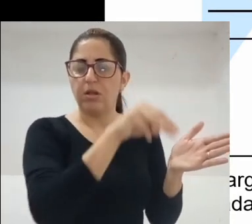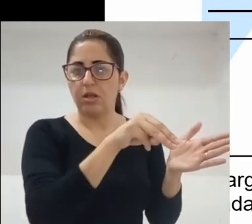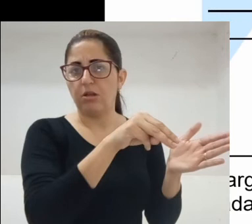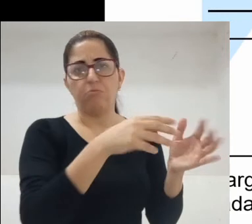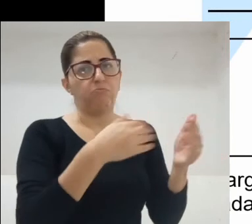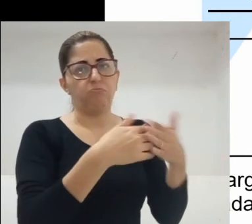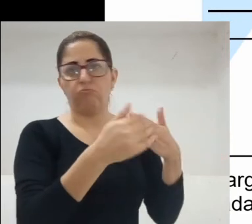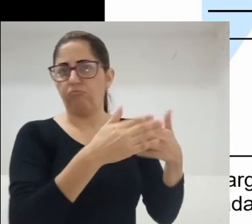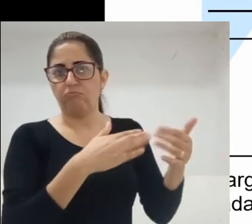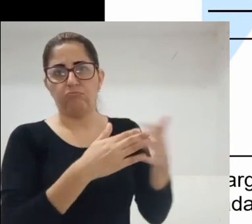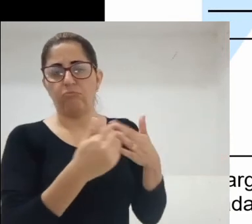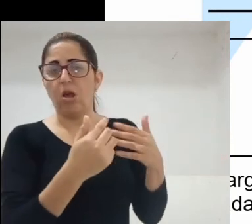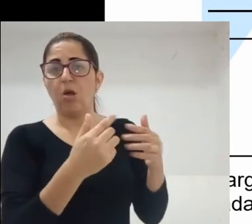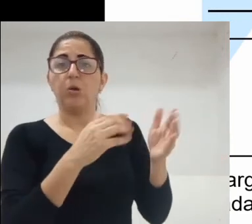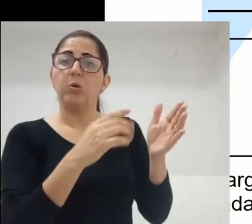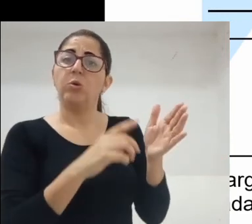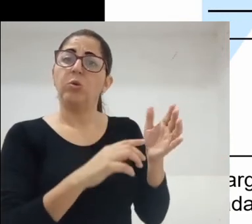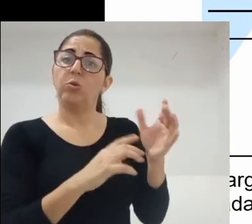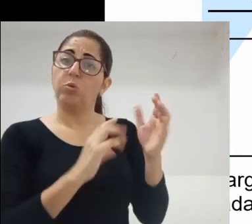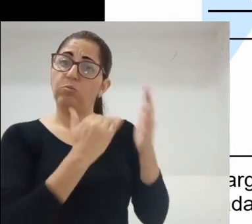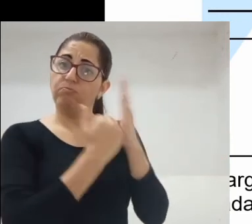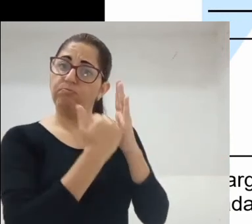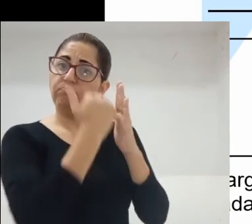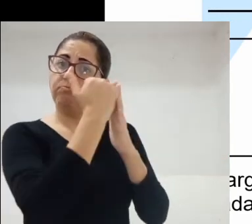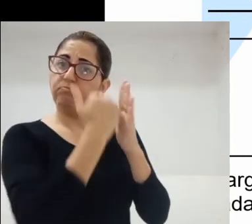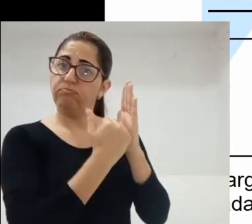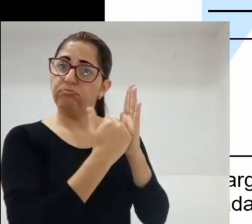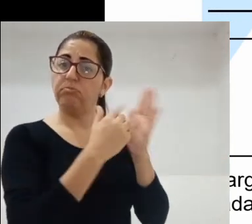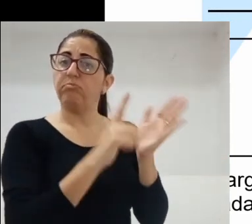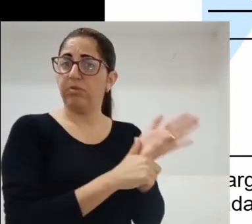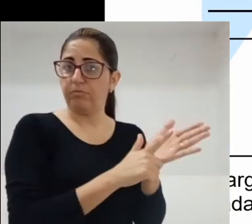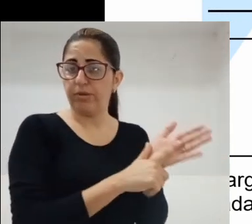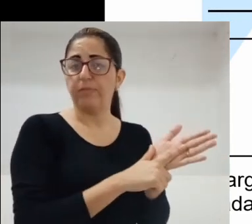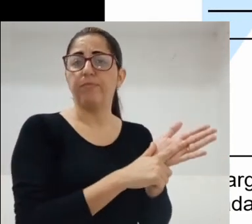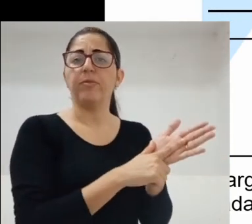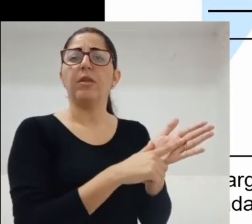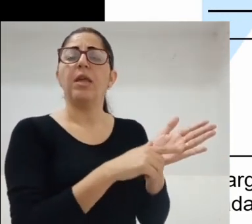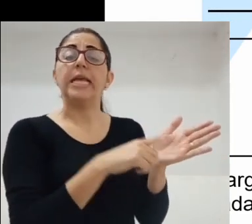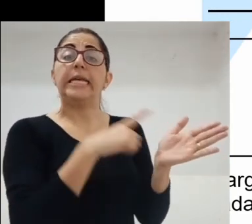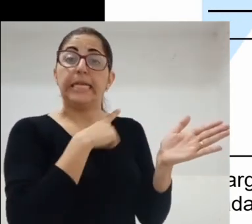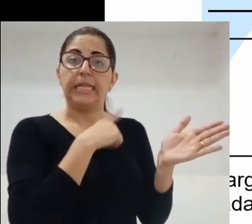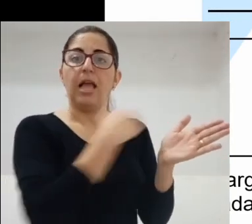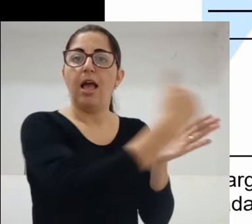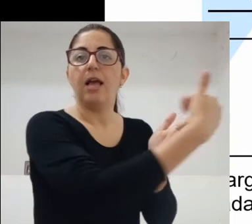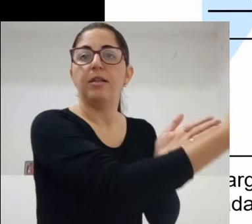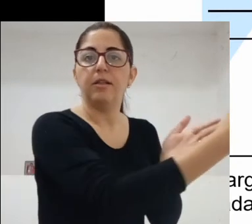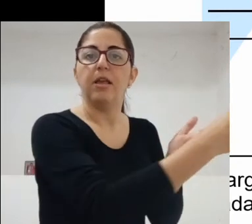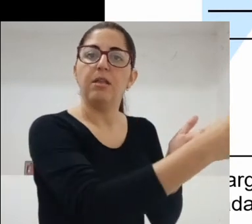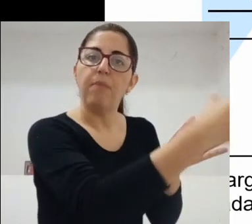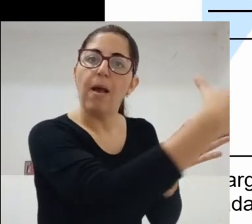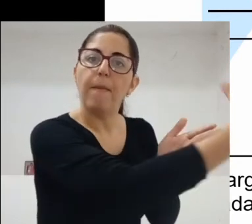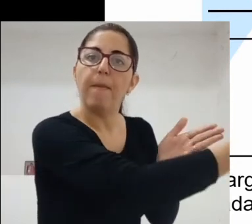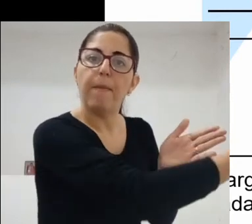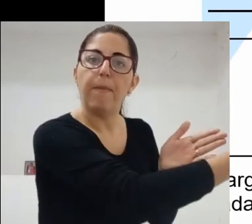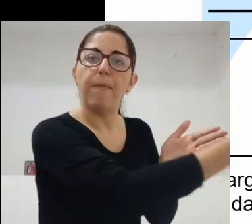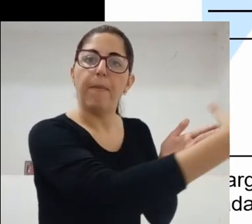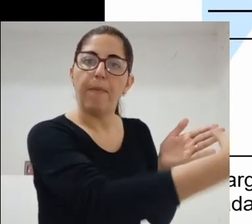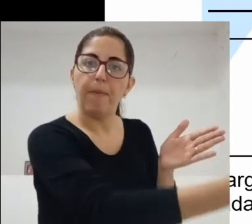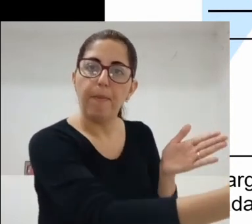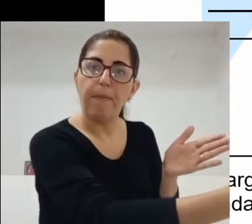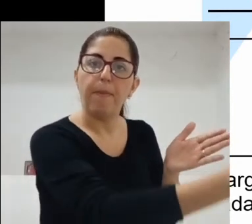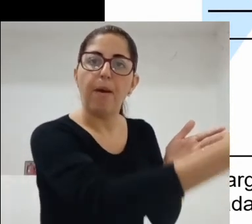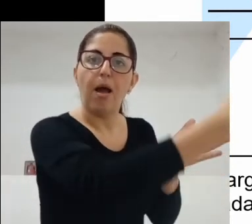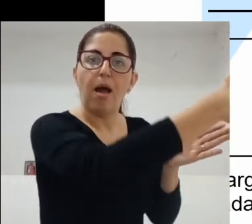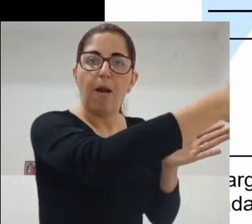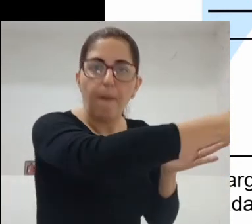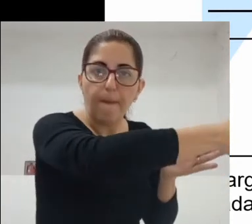que ela é maior, tá vendo? Ela mede 25 milímetros sempre, independente do formato do papel. Essa margem esquerda, ela vai servir